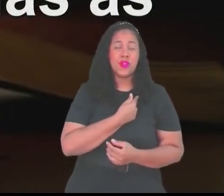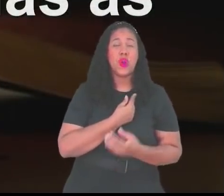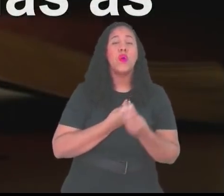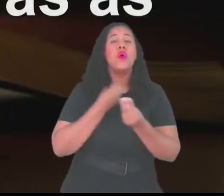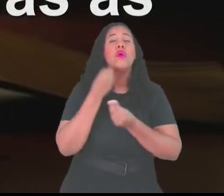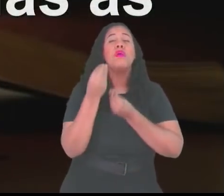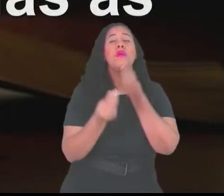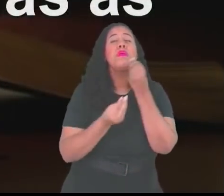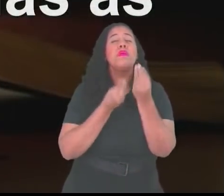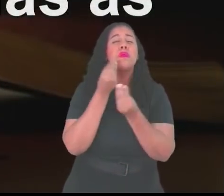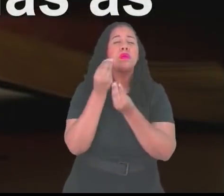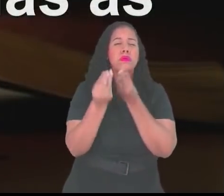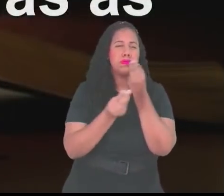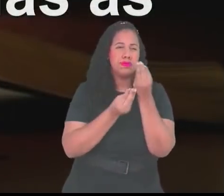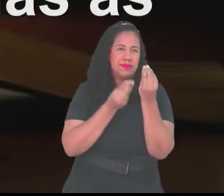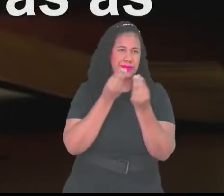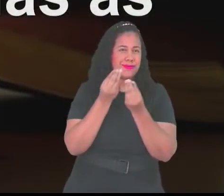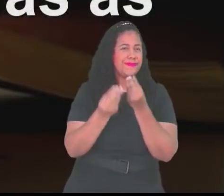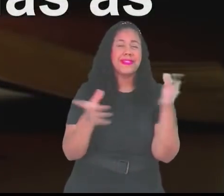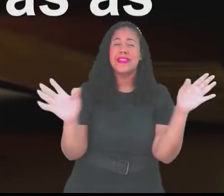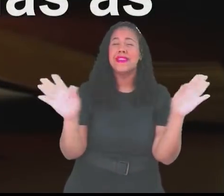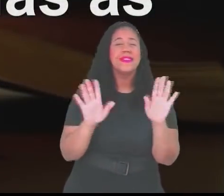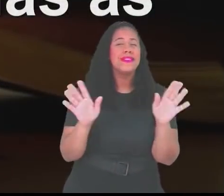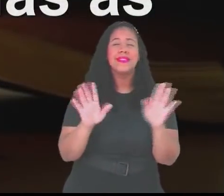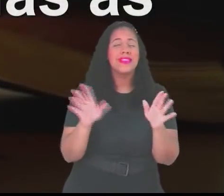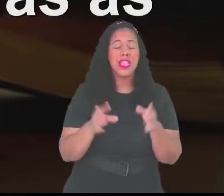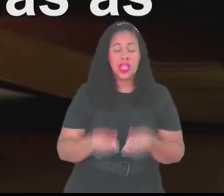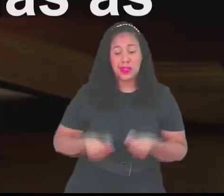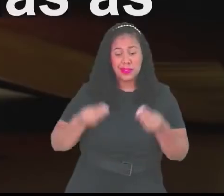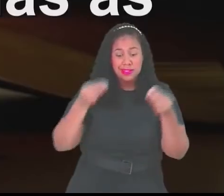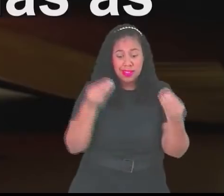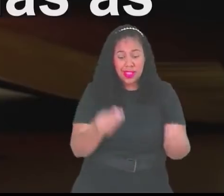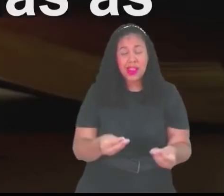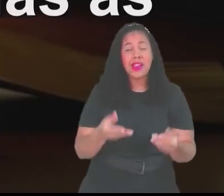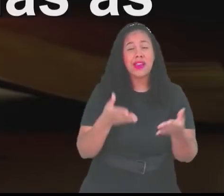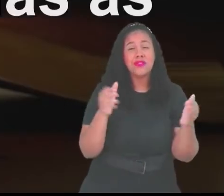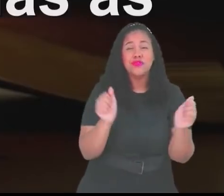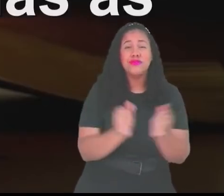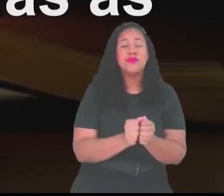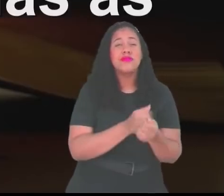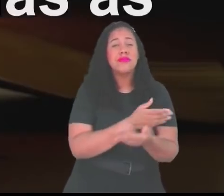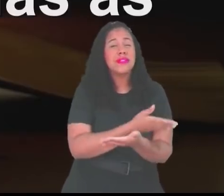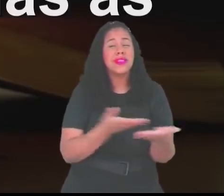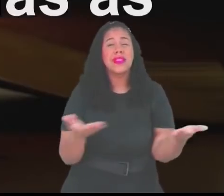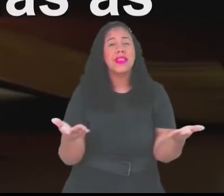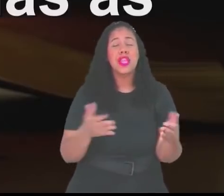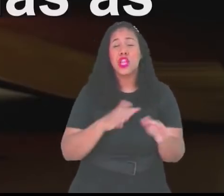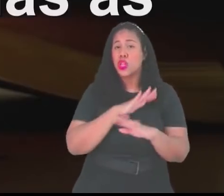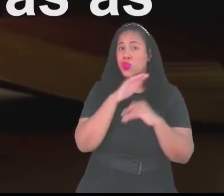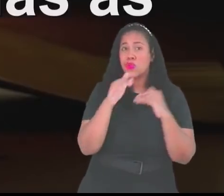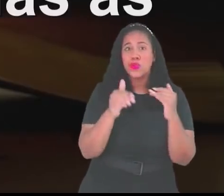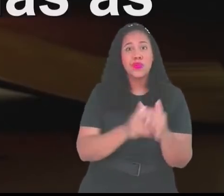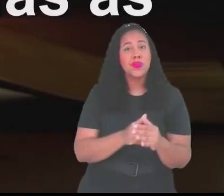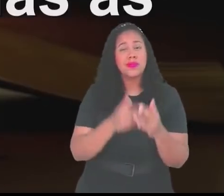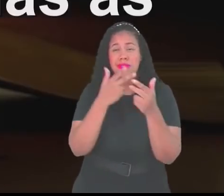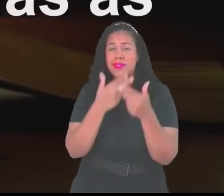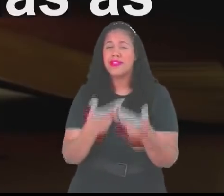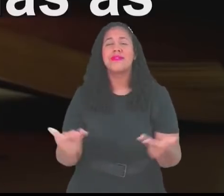Como não dará também com ele todas as